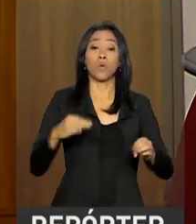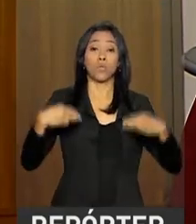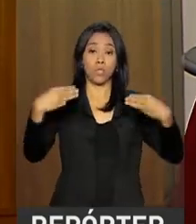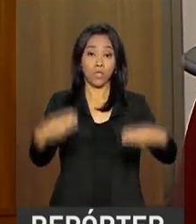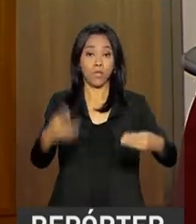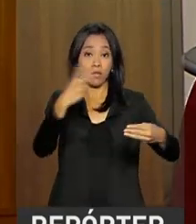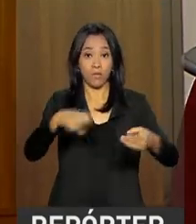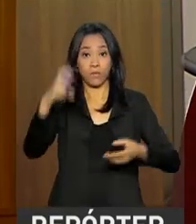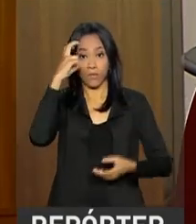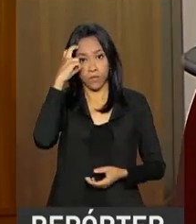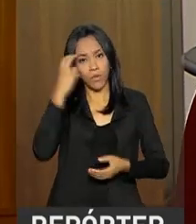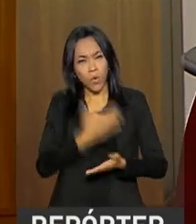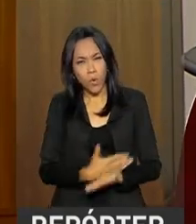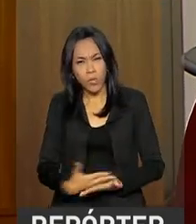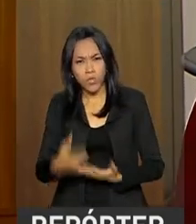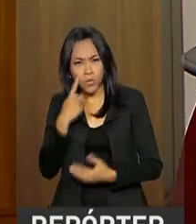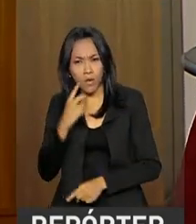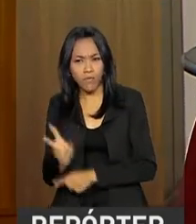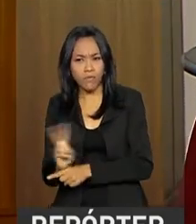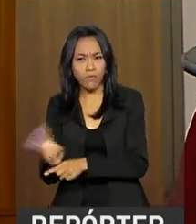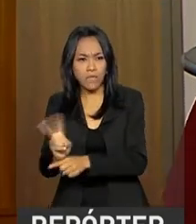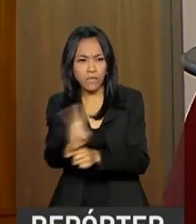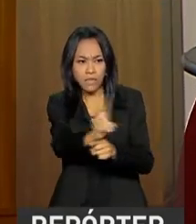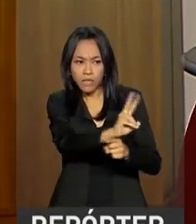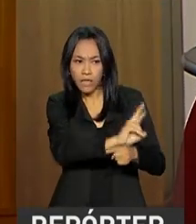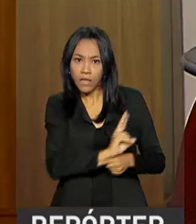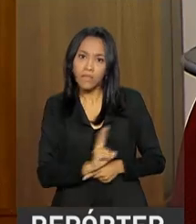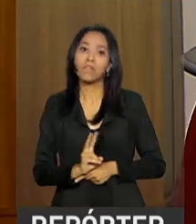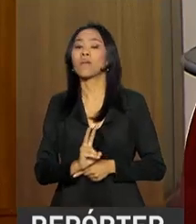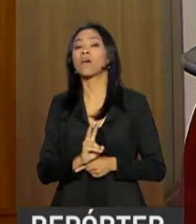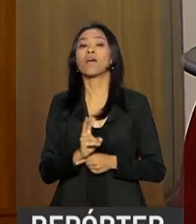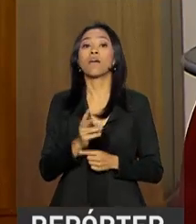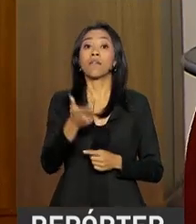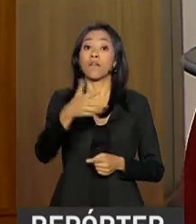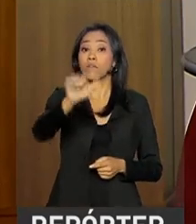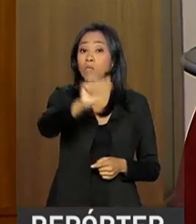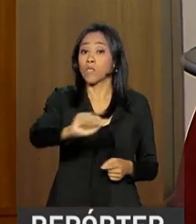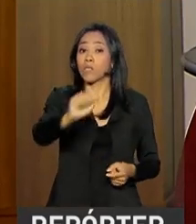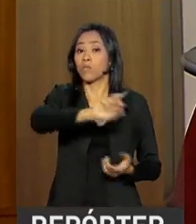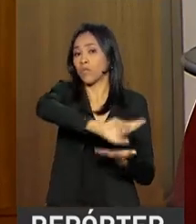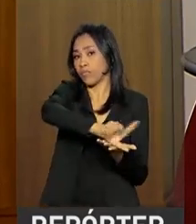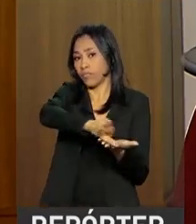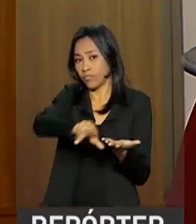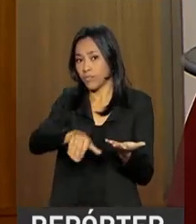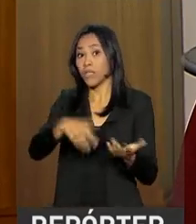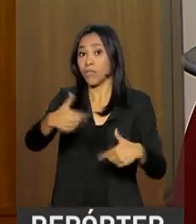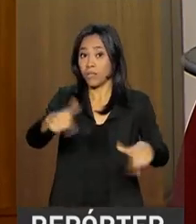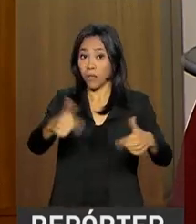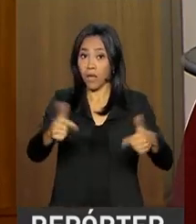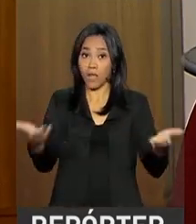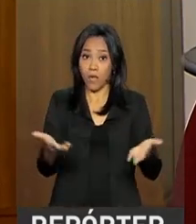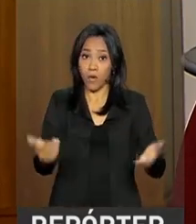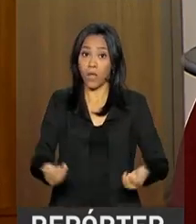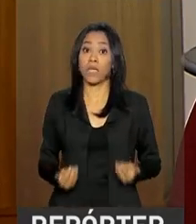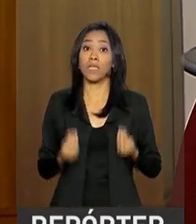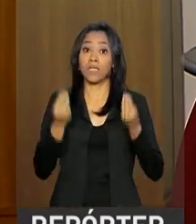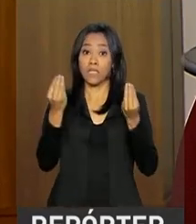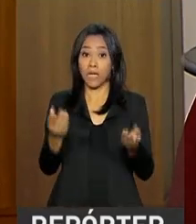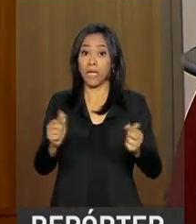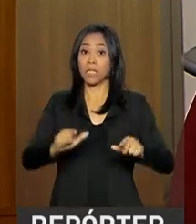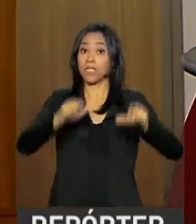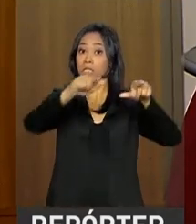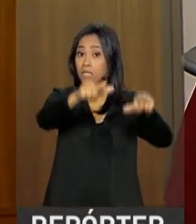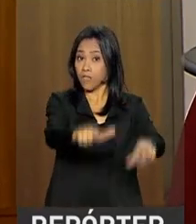Cultura passou a fiscalizar as entidades que atuam no setor e agora entrega os certificados para quem